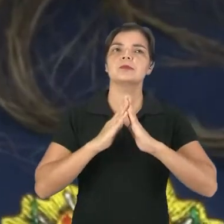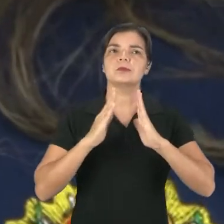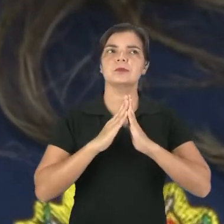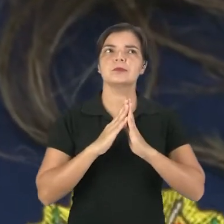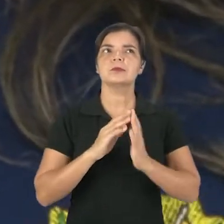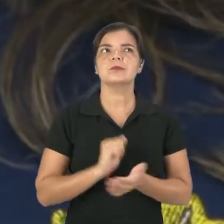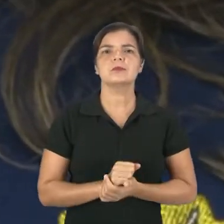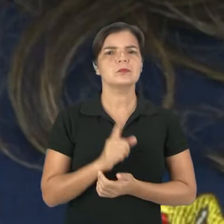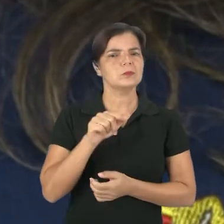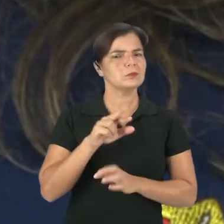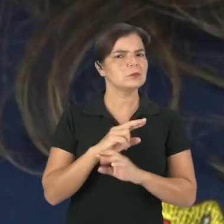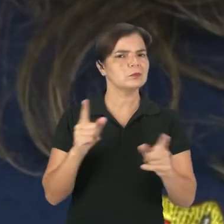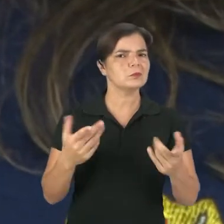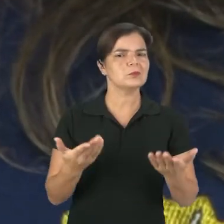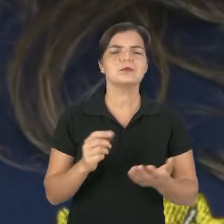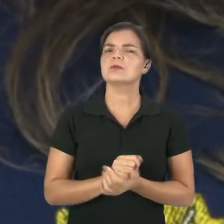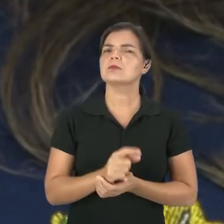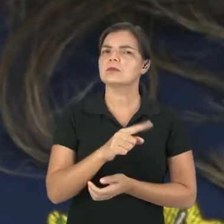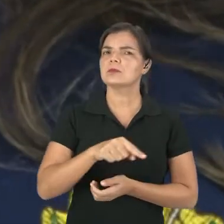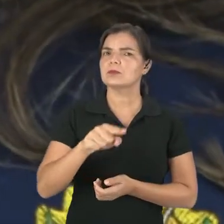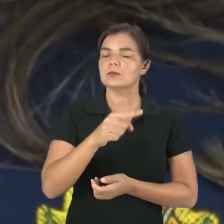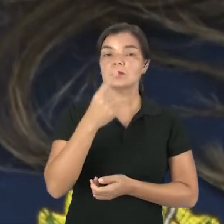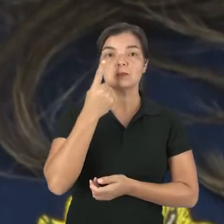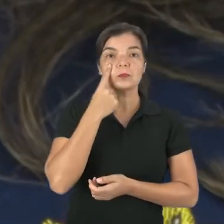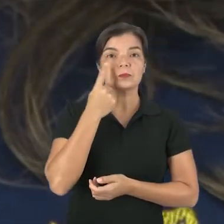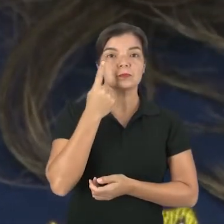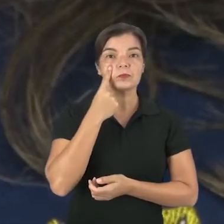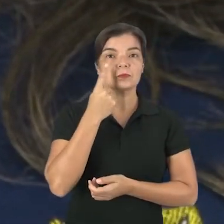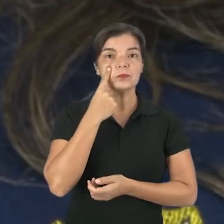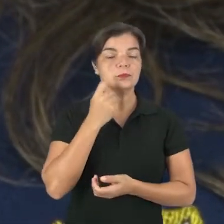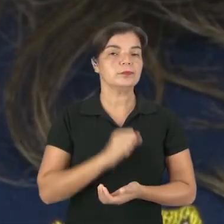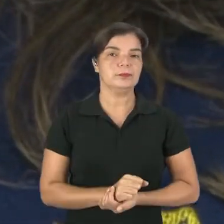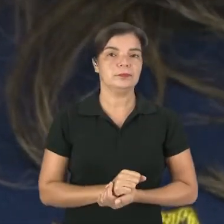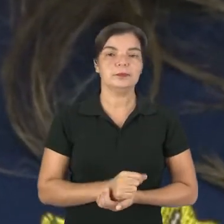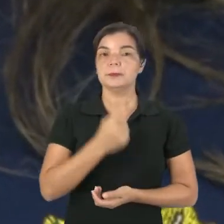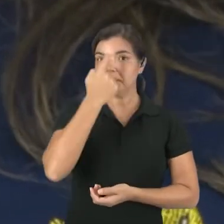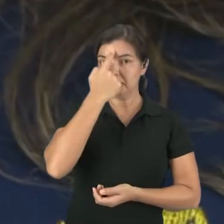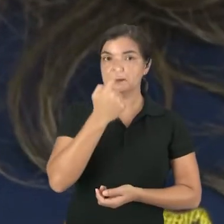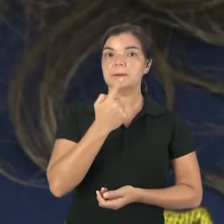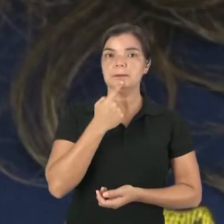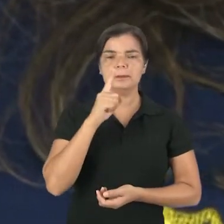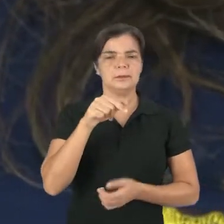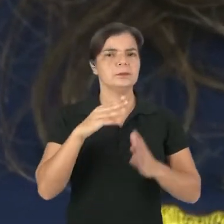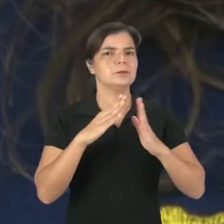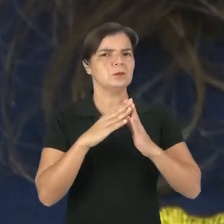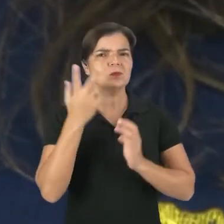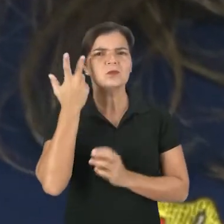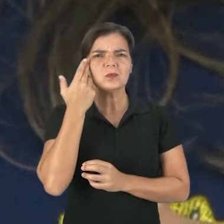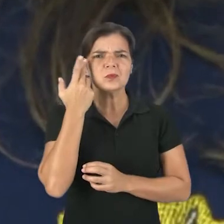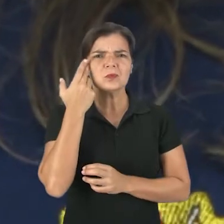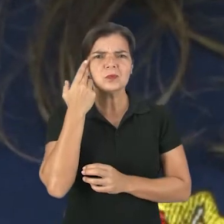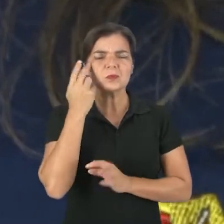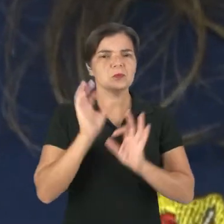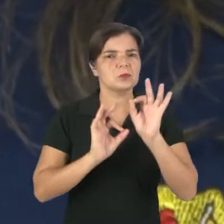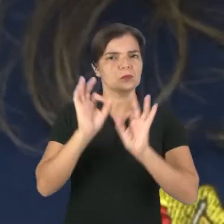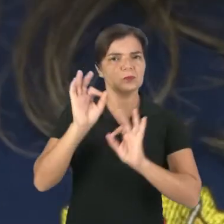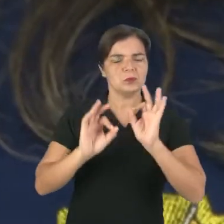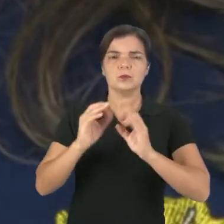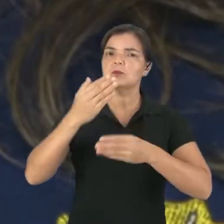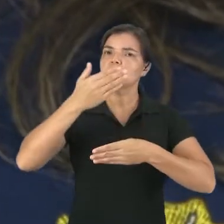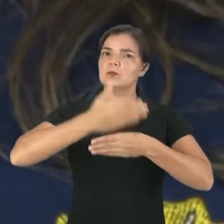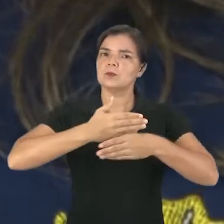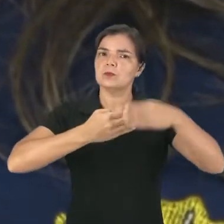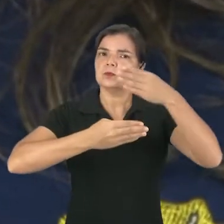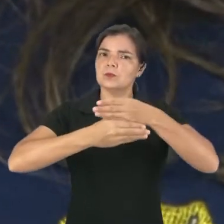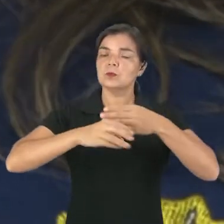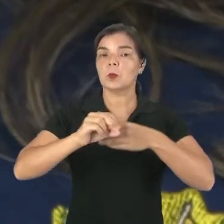casa. Olha que diferente. O que você está observando nessa imagem? É uma casa comum, feita de